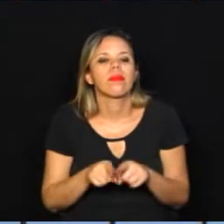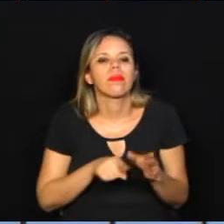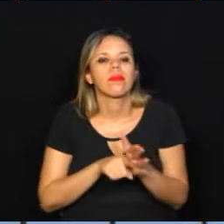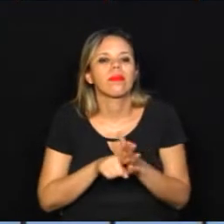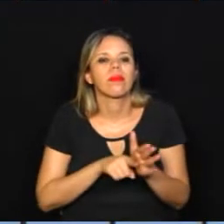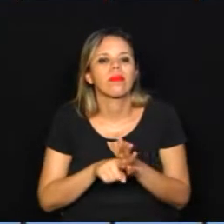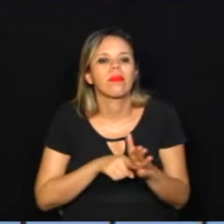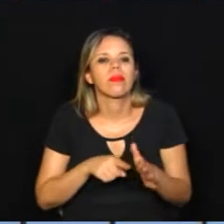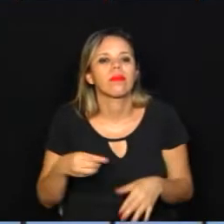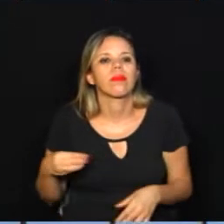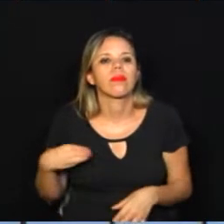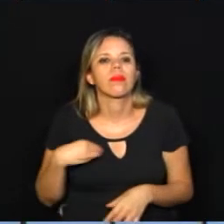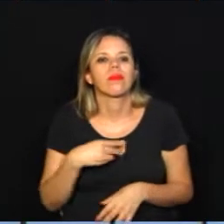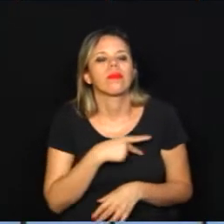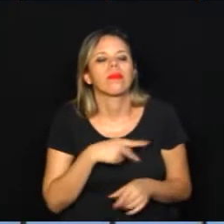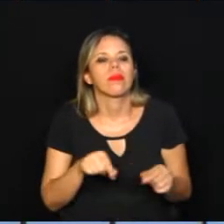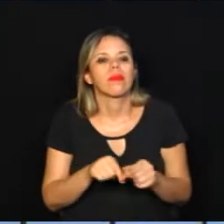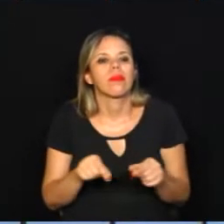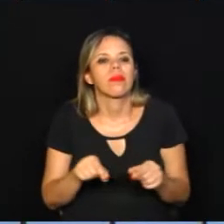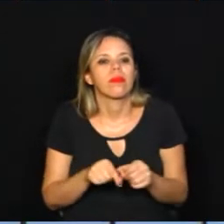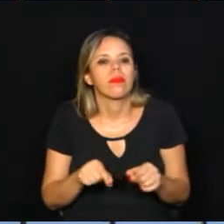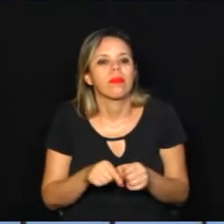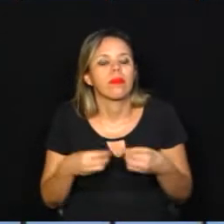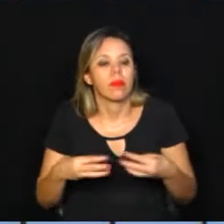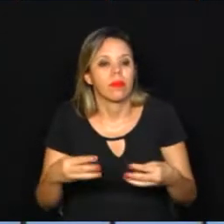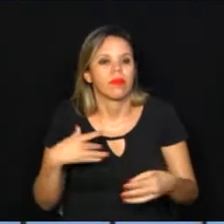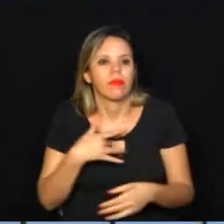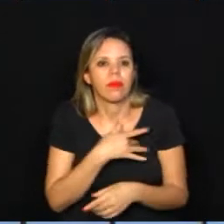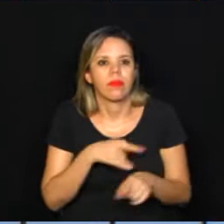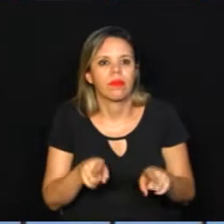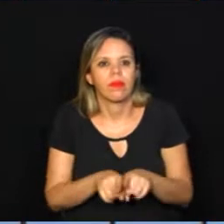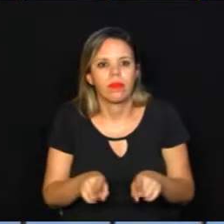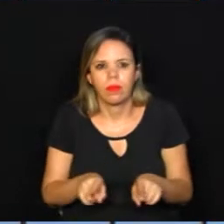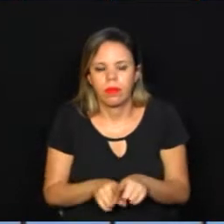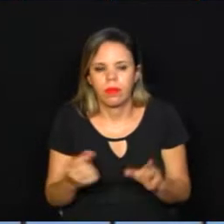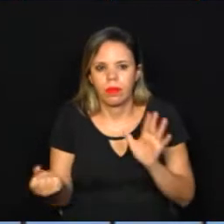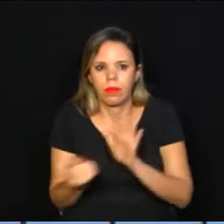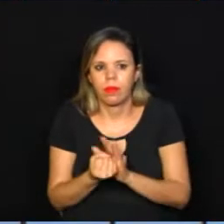esta quinta-feira, o Brasil registrava